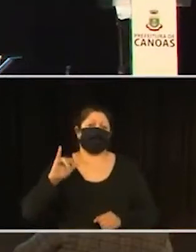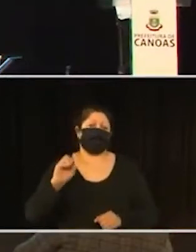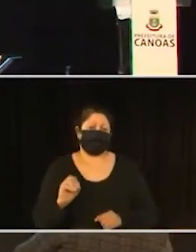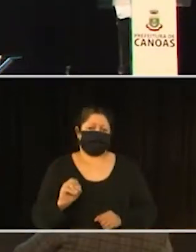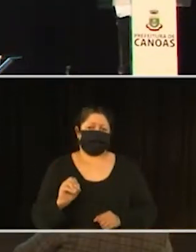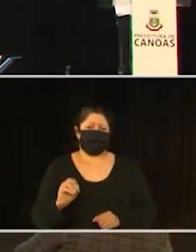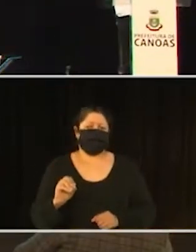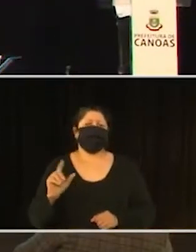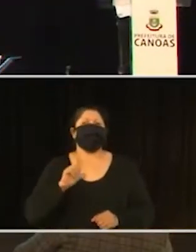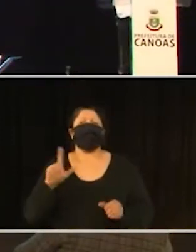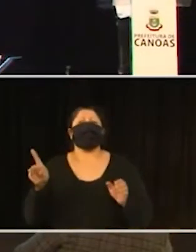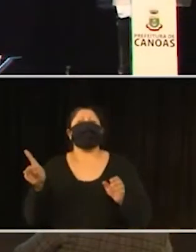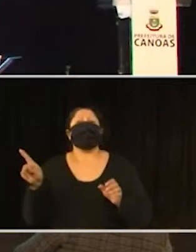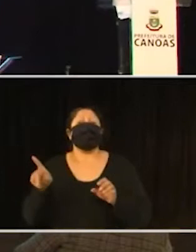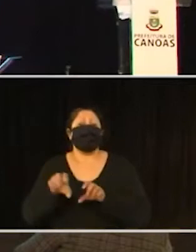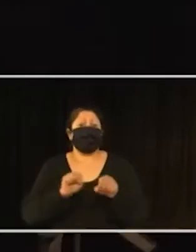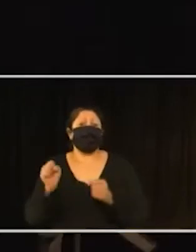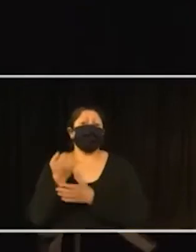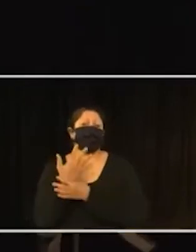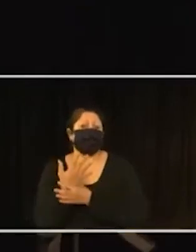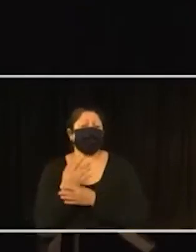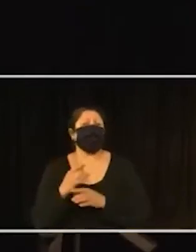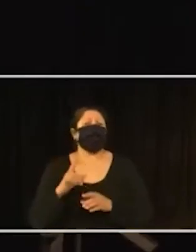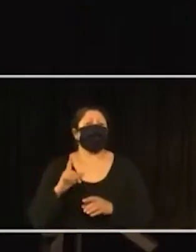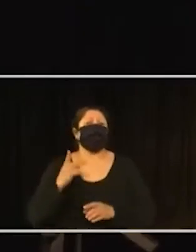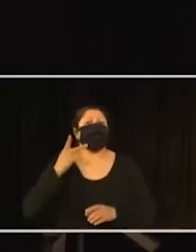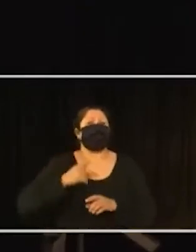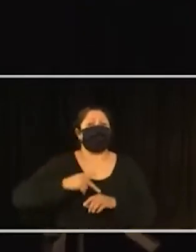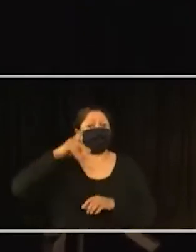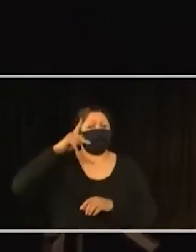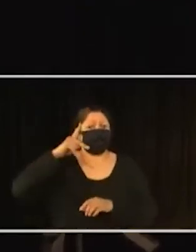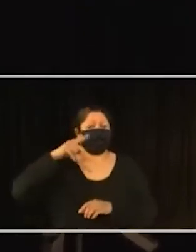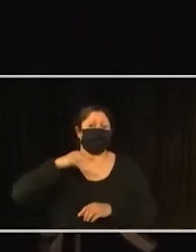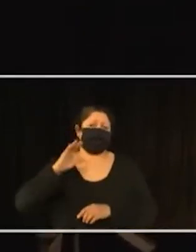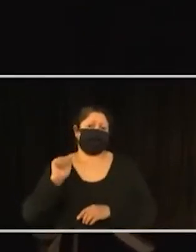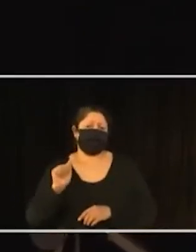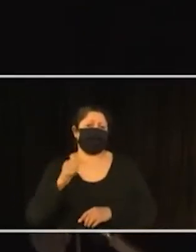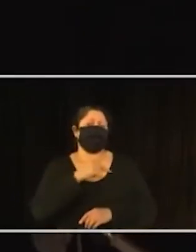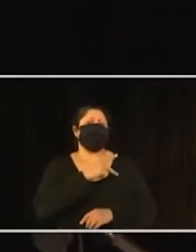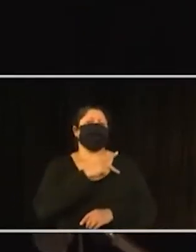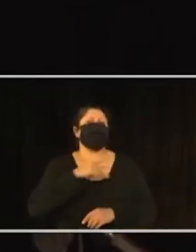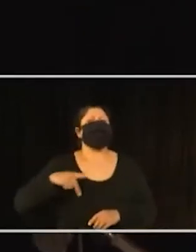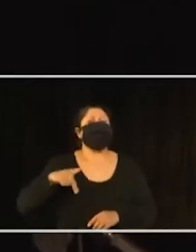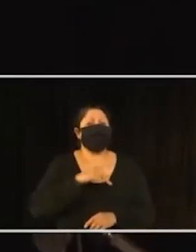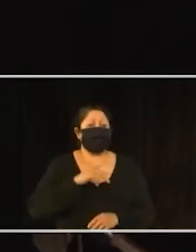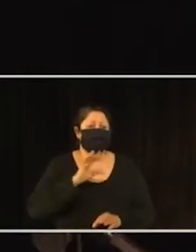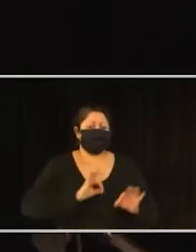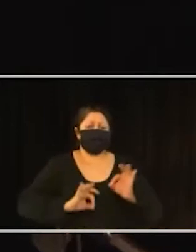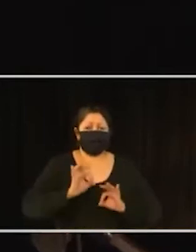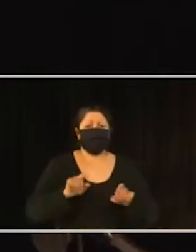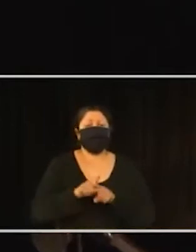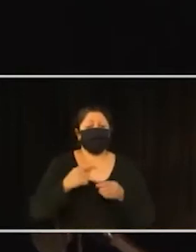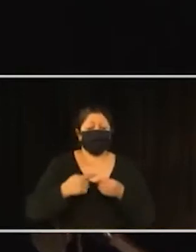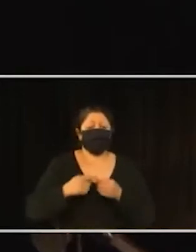civil formado pela URGS, com pós-graduação, MBA em Administração Pública e Gerência de Cidades. Trabalhou